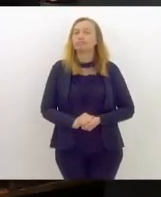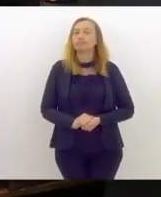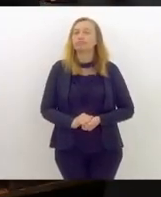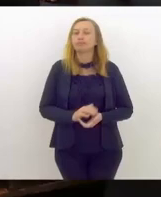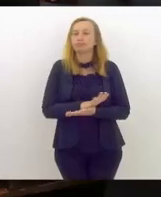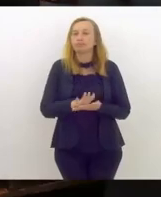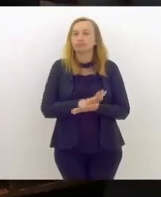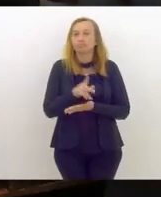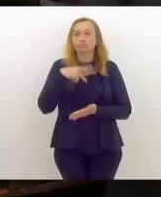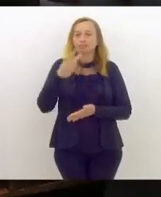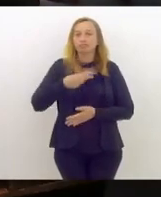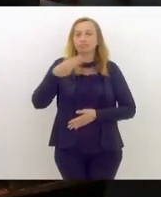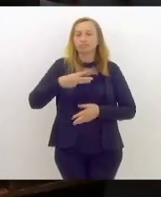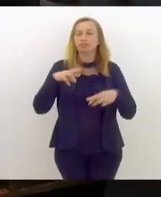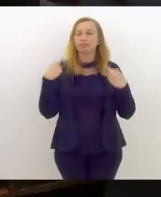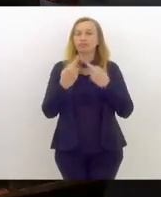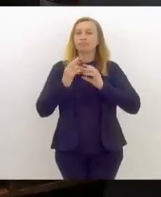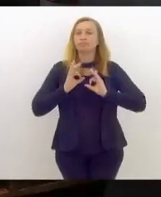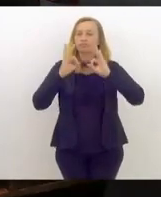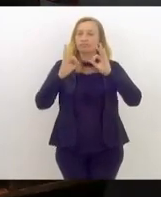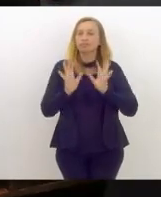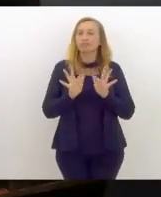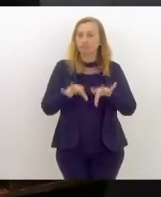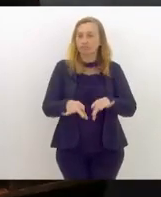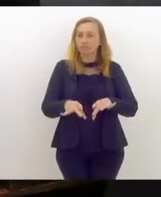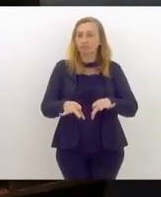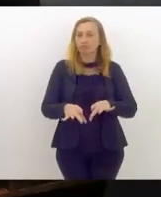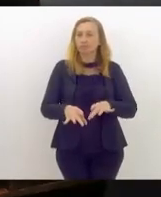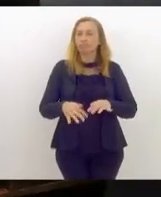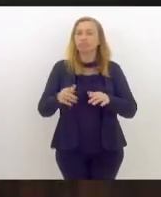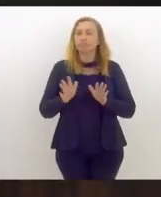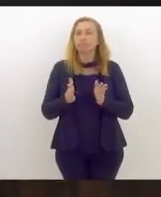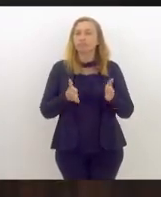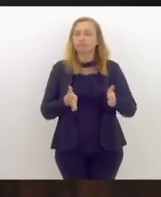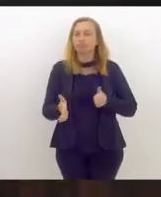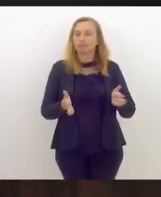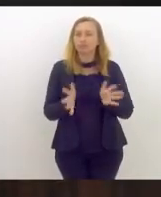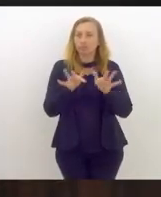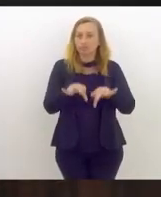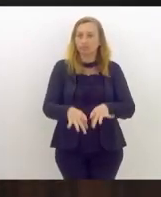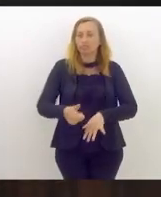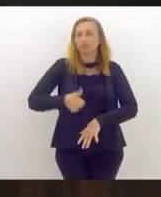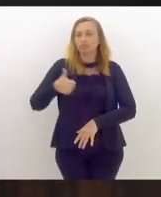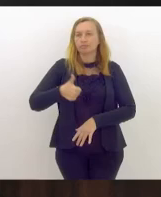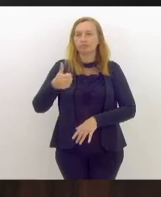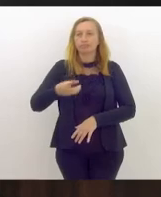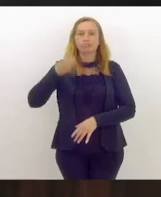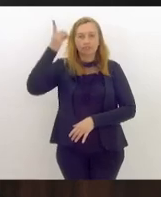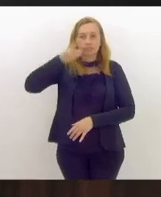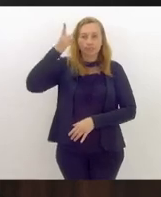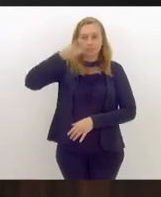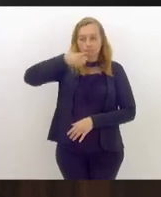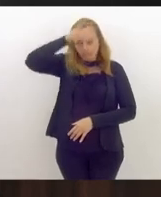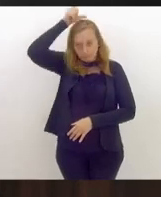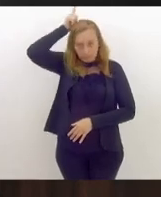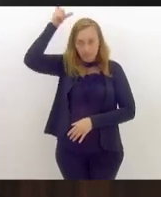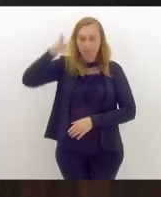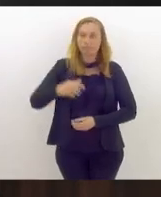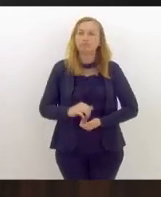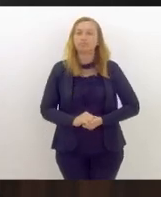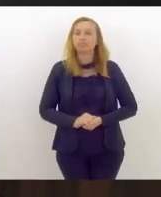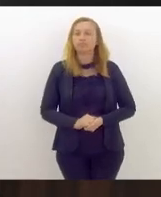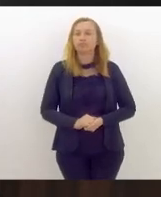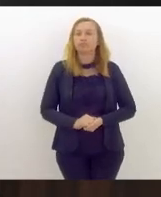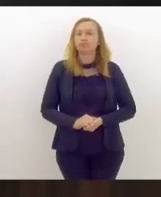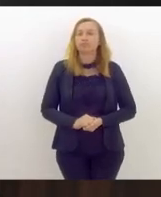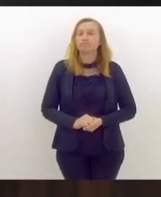Nada mais a tratar na terceira sessão extraordinária, a mesma está encerrada, passa-se ao expediente final. O primeiro orador inscrito é o nobre deputado Luiz